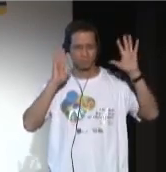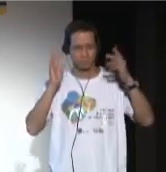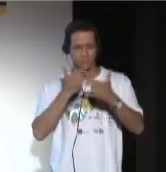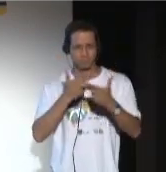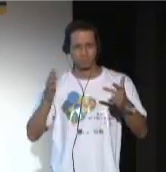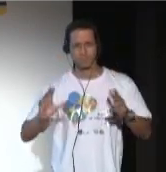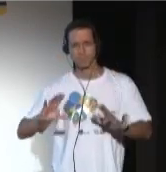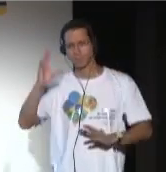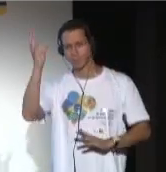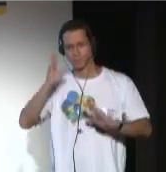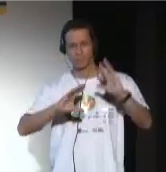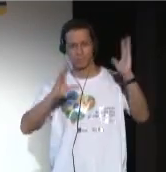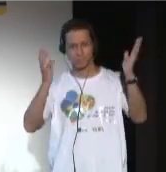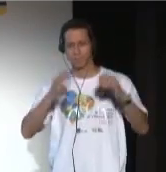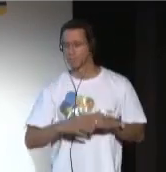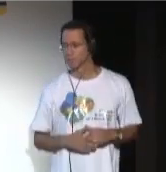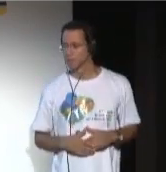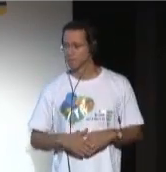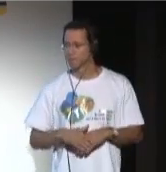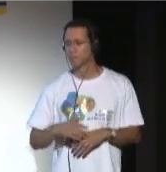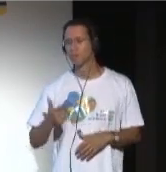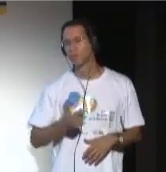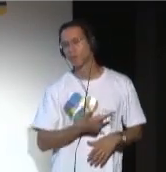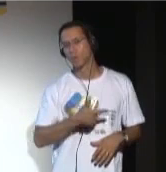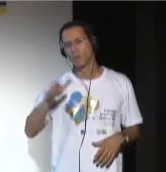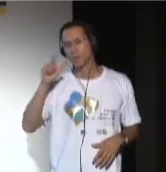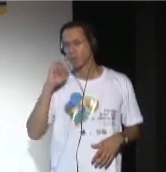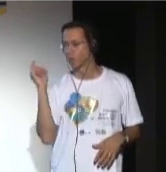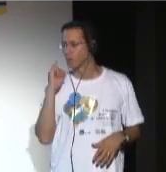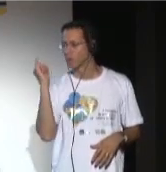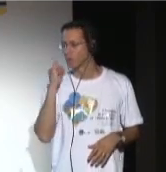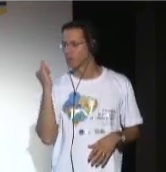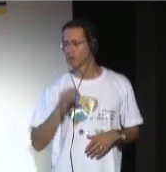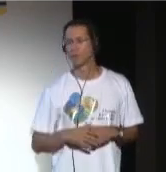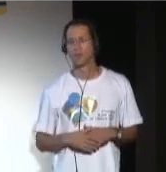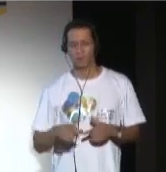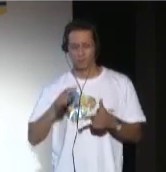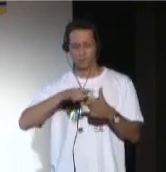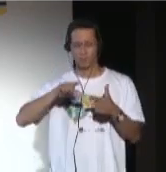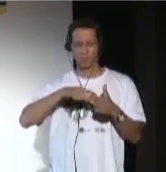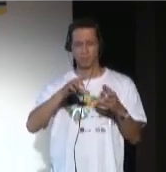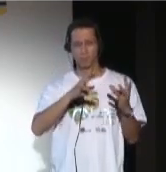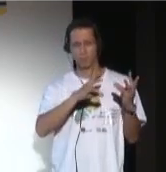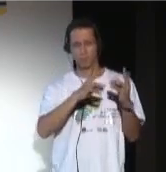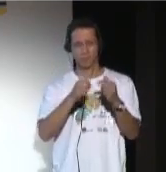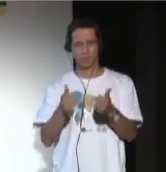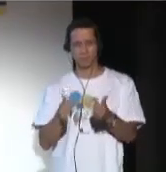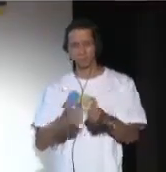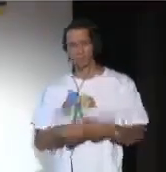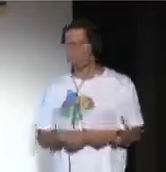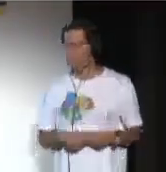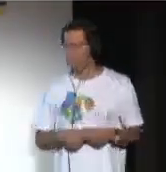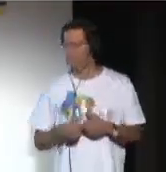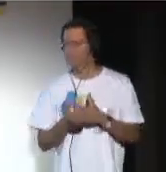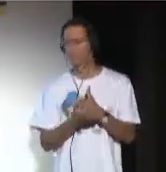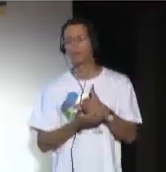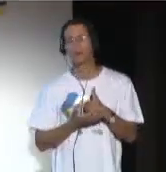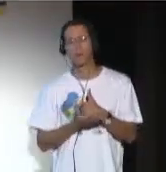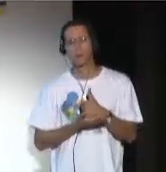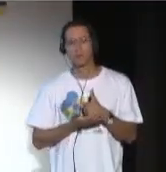situações. E tem mais uma coisa importante aqui. Solução de problemas. Na base,